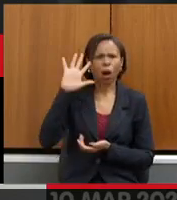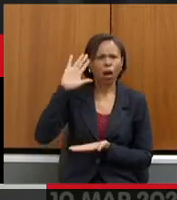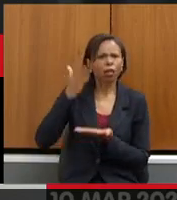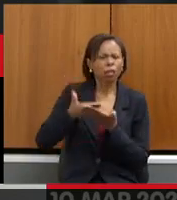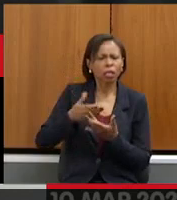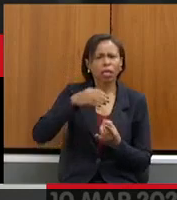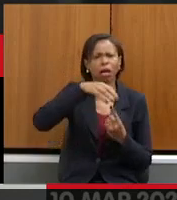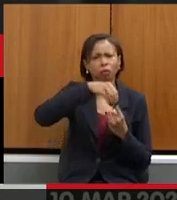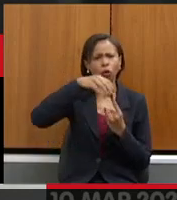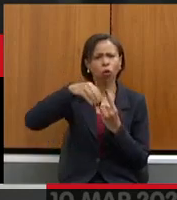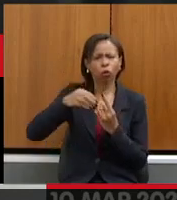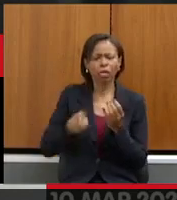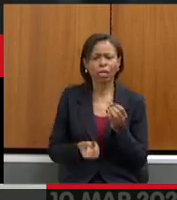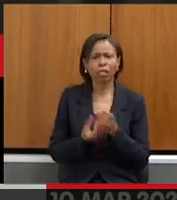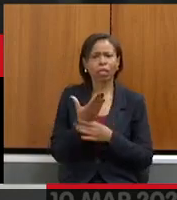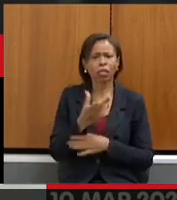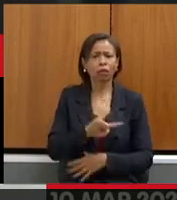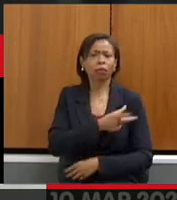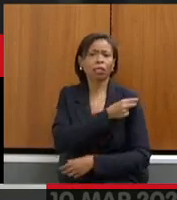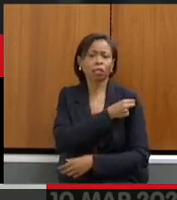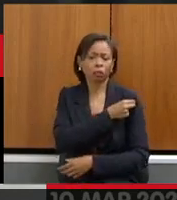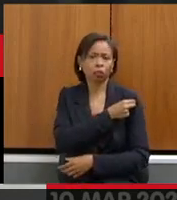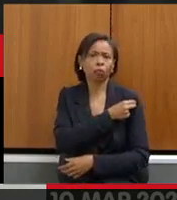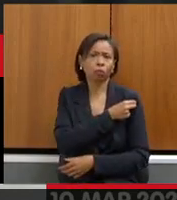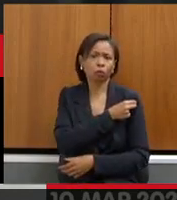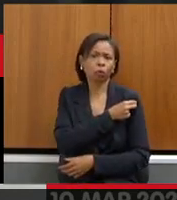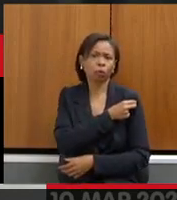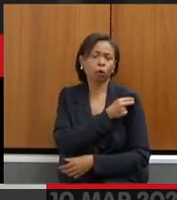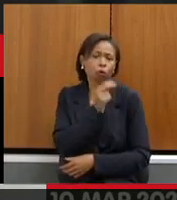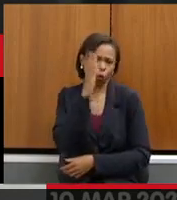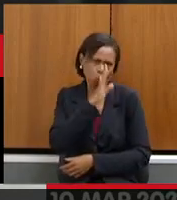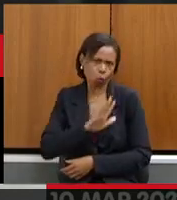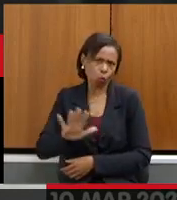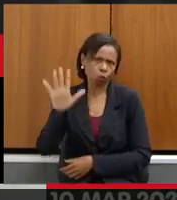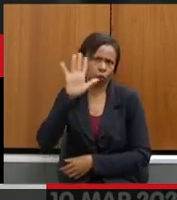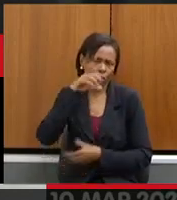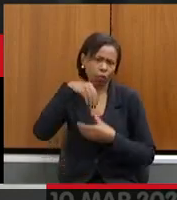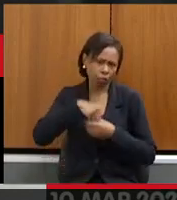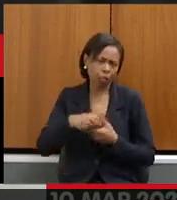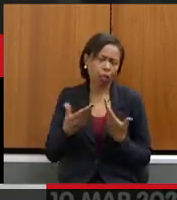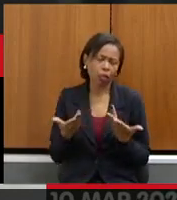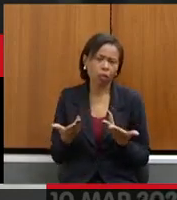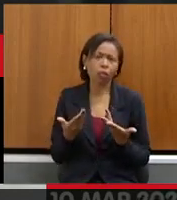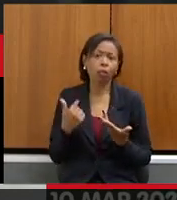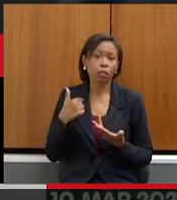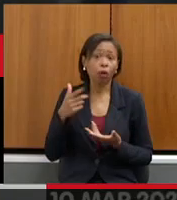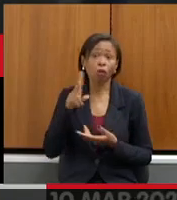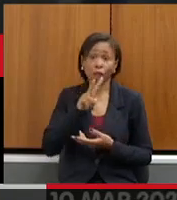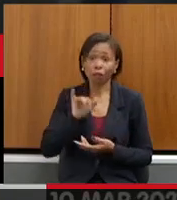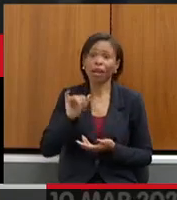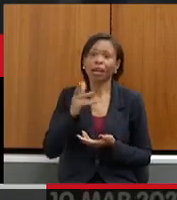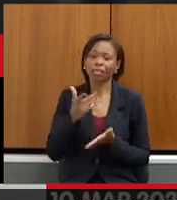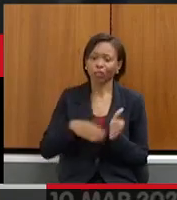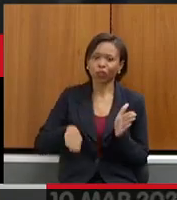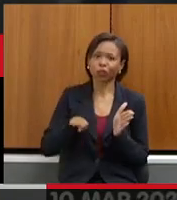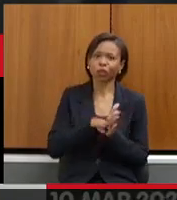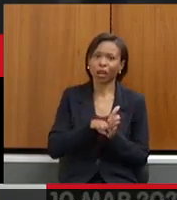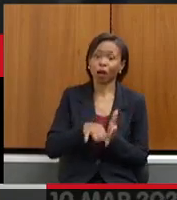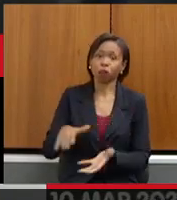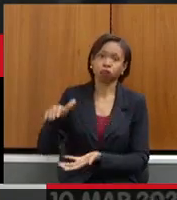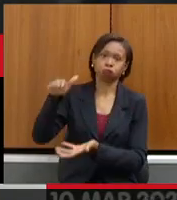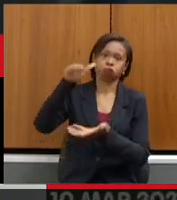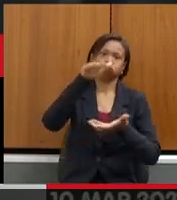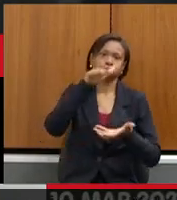está produzindo a vacina no território nacional que já tem a hifa não se realmente teremos um volume grande de chegada de vacinas aí sim